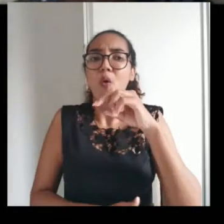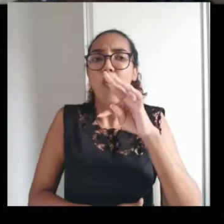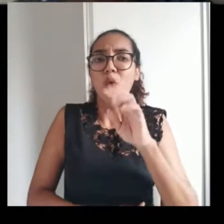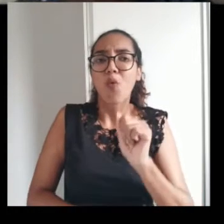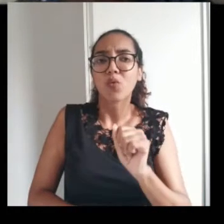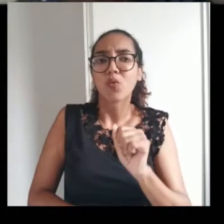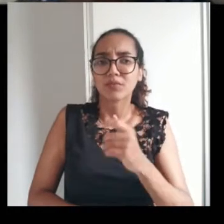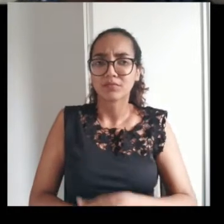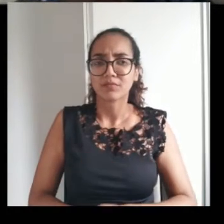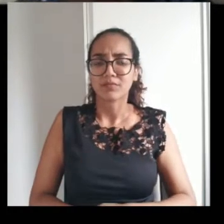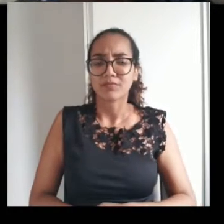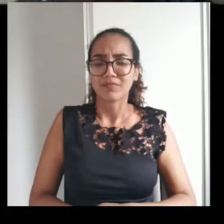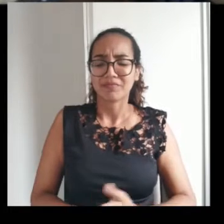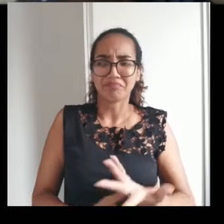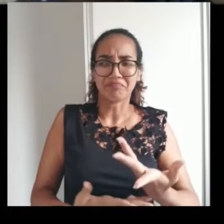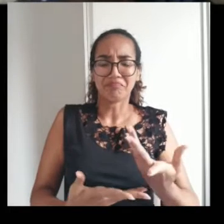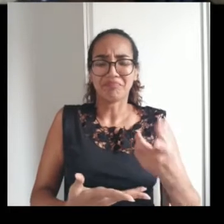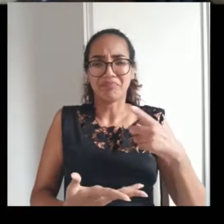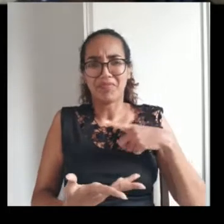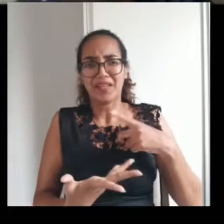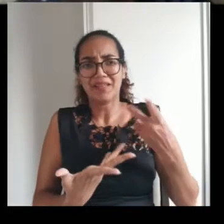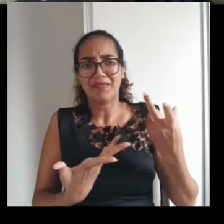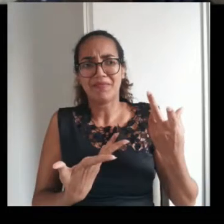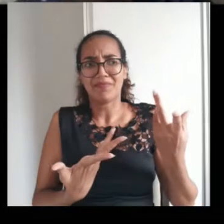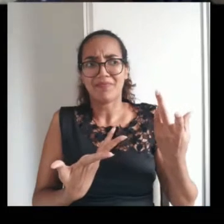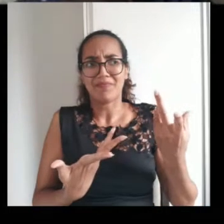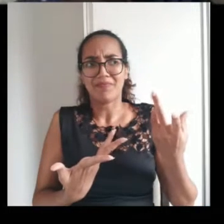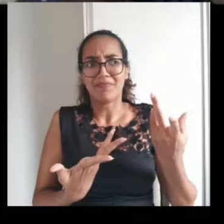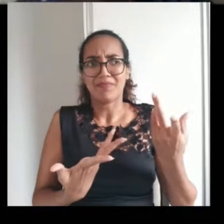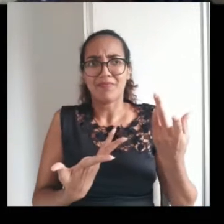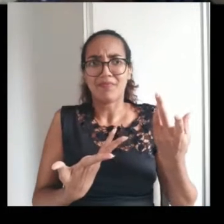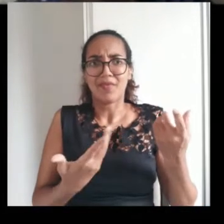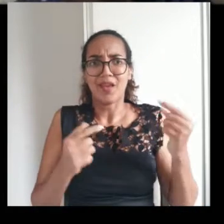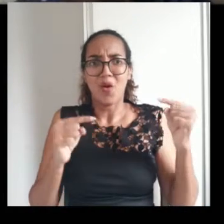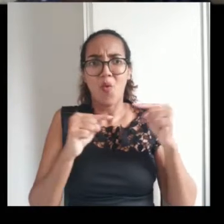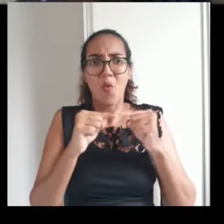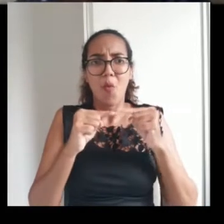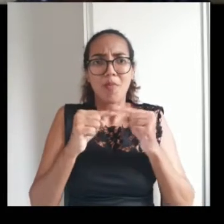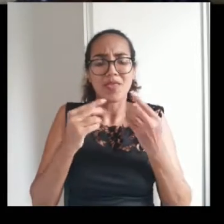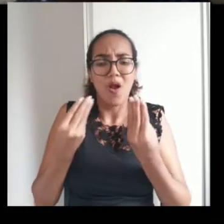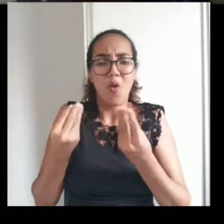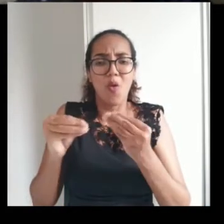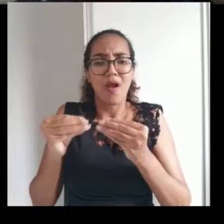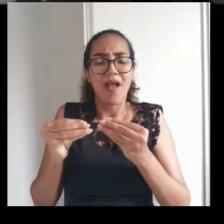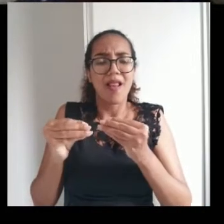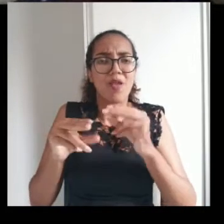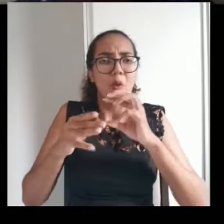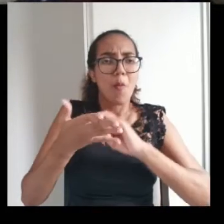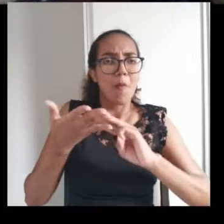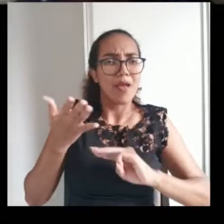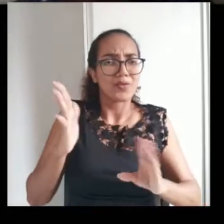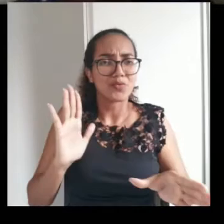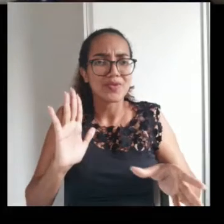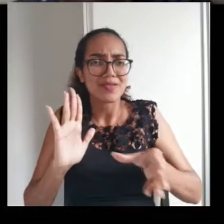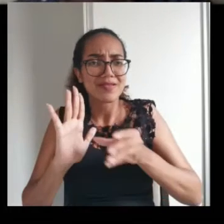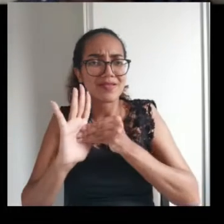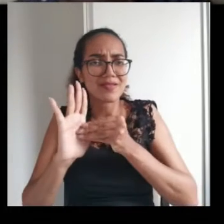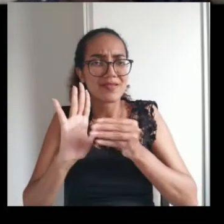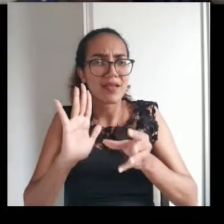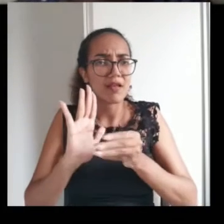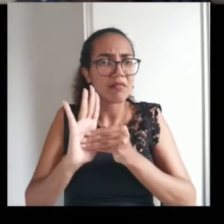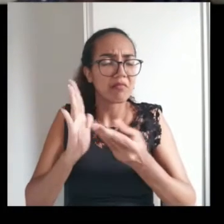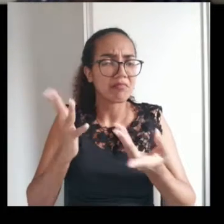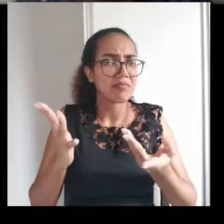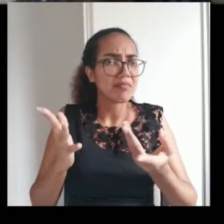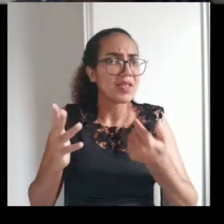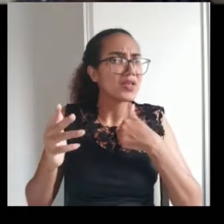inserir, que vai receber uma outra conta? Isso não é da responsabilidade de uma conta, pensando nela como um objeto, como uma entidade, tá